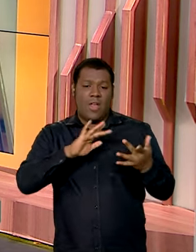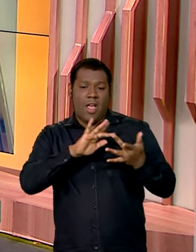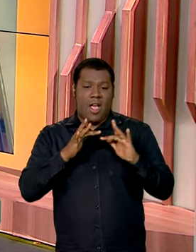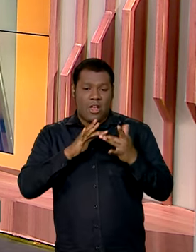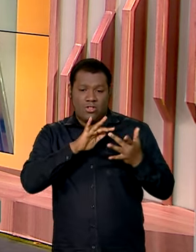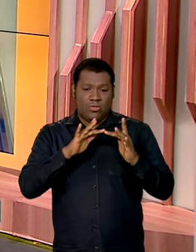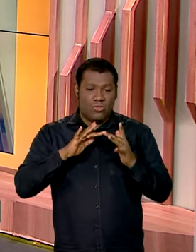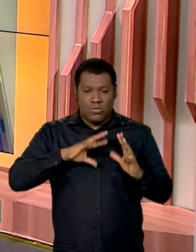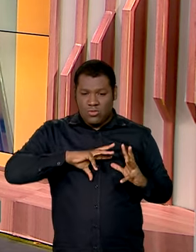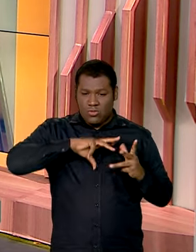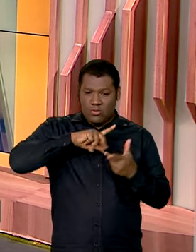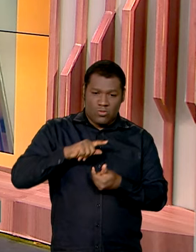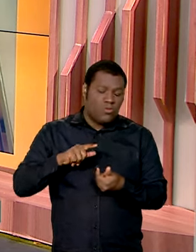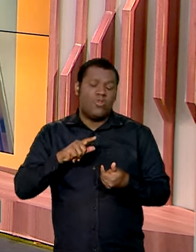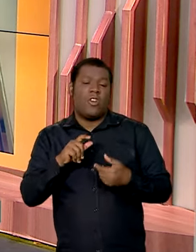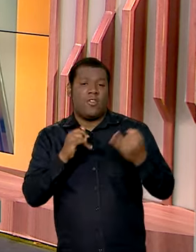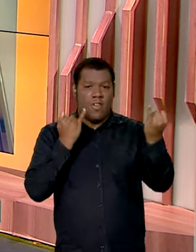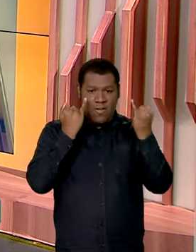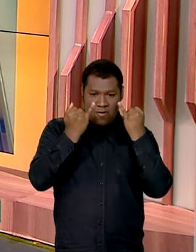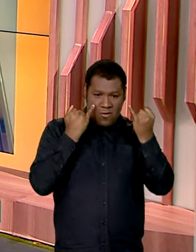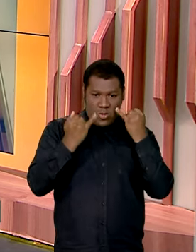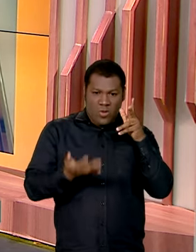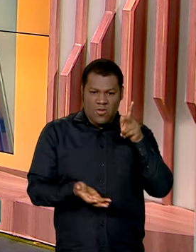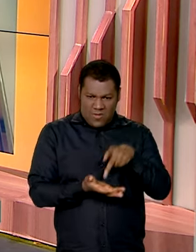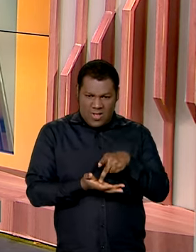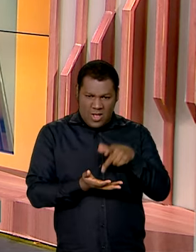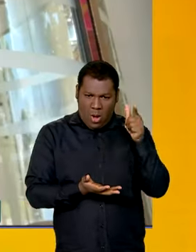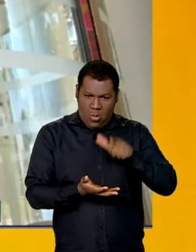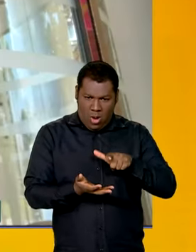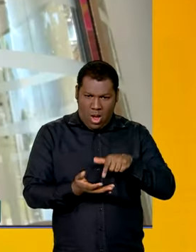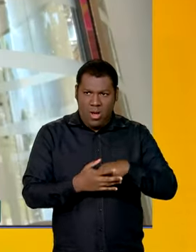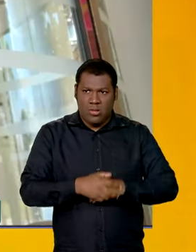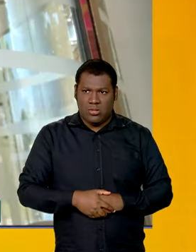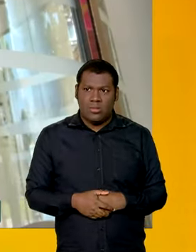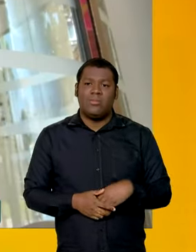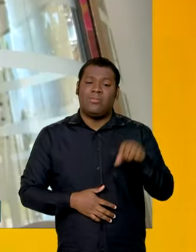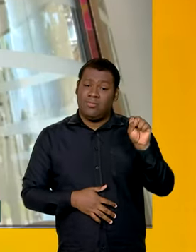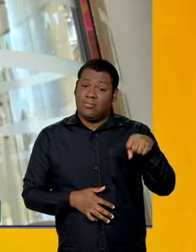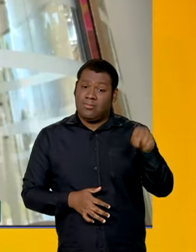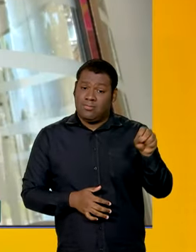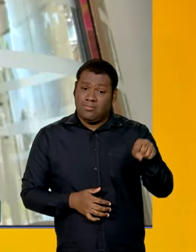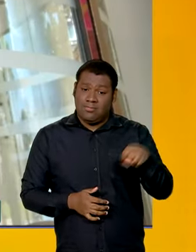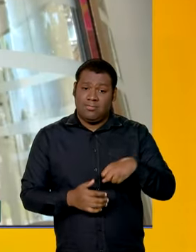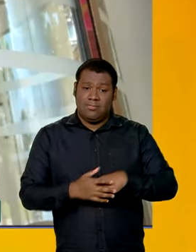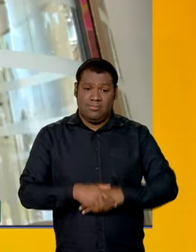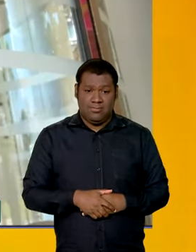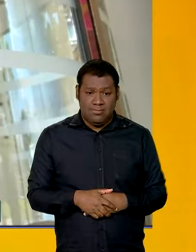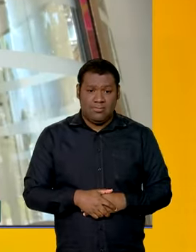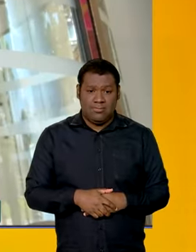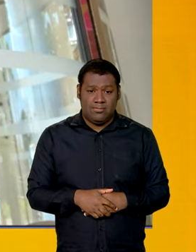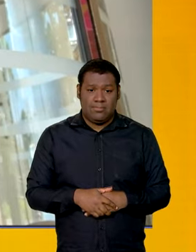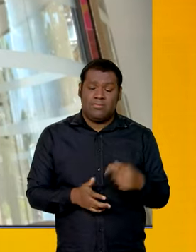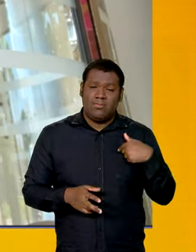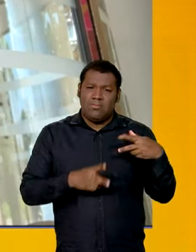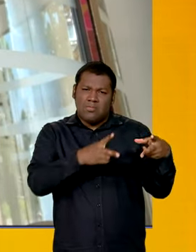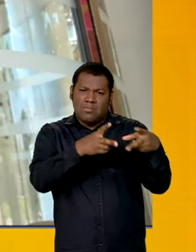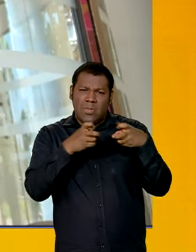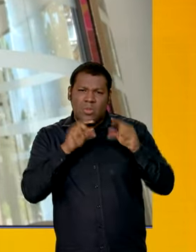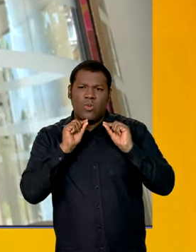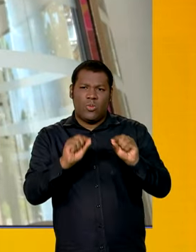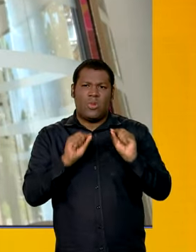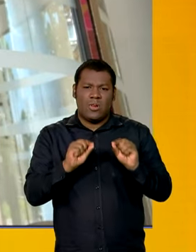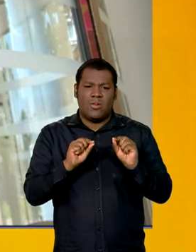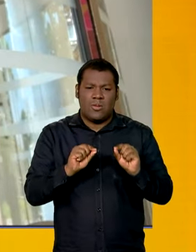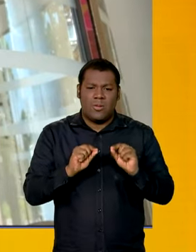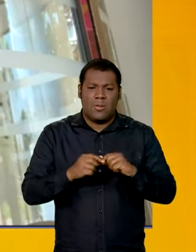contra a desinformação, diretor? Com certeza. A nossa percepção é que é um